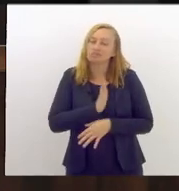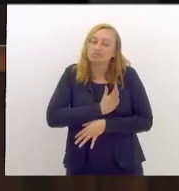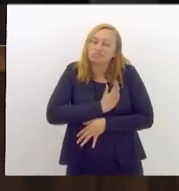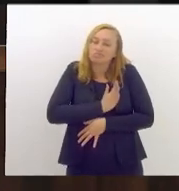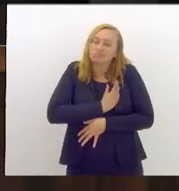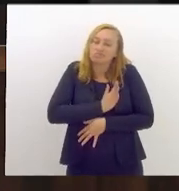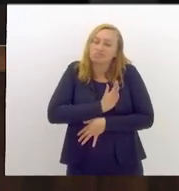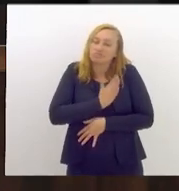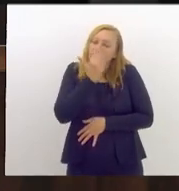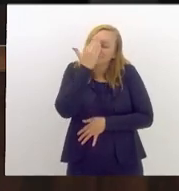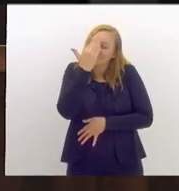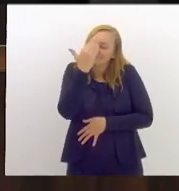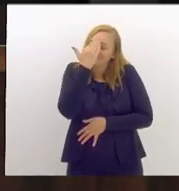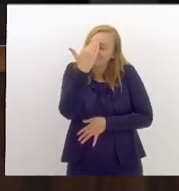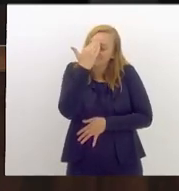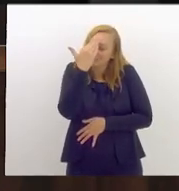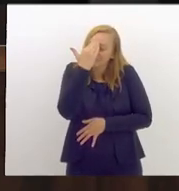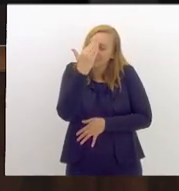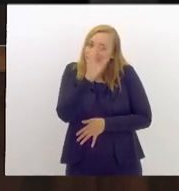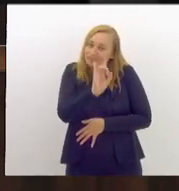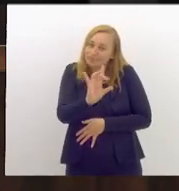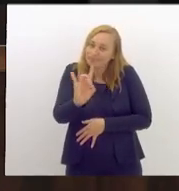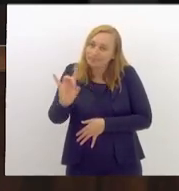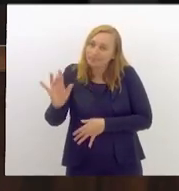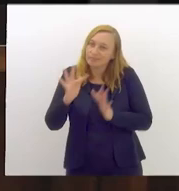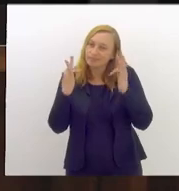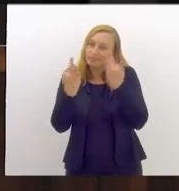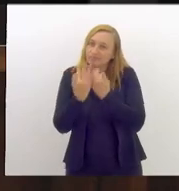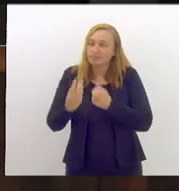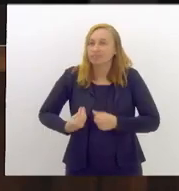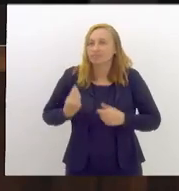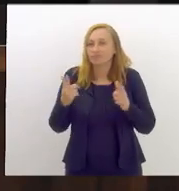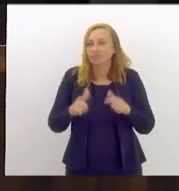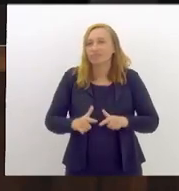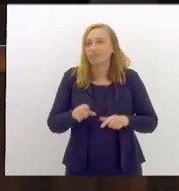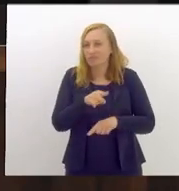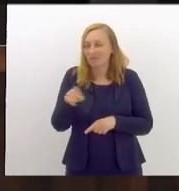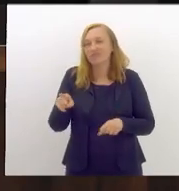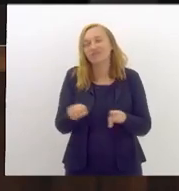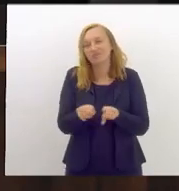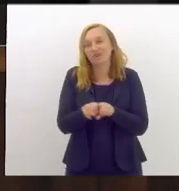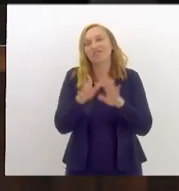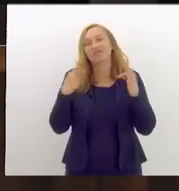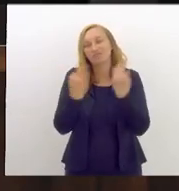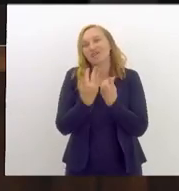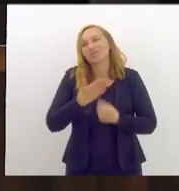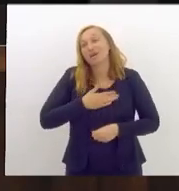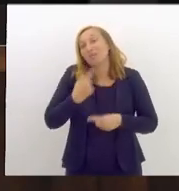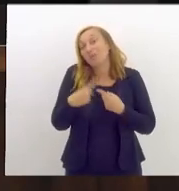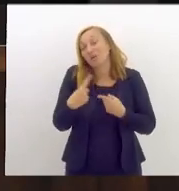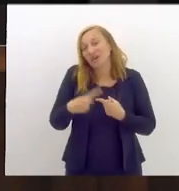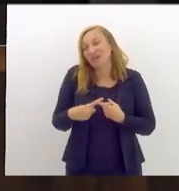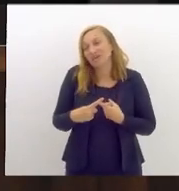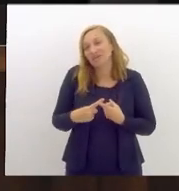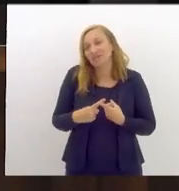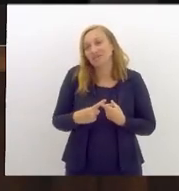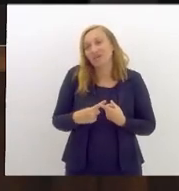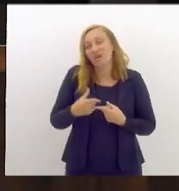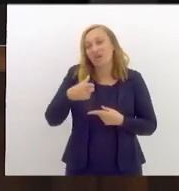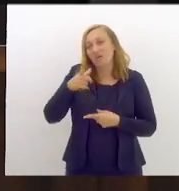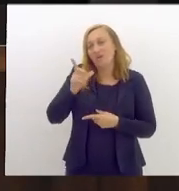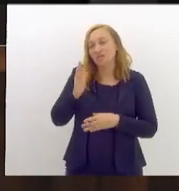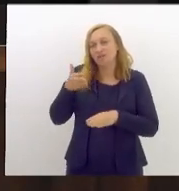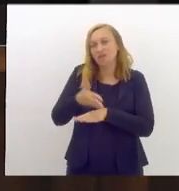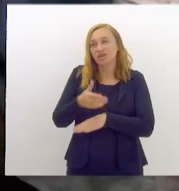meu muito muito obrigado a cada um de vocês a minha família que presente Vocês também são minha família porque eu ontem cheguei